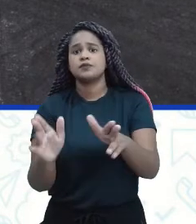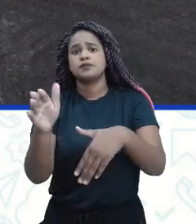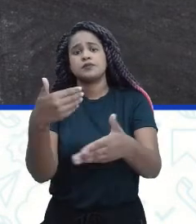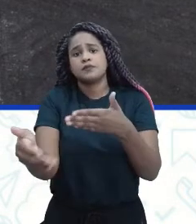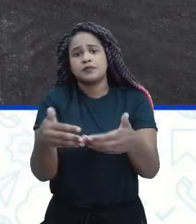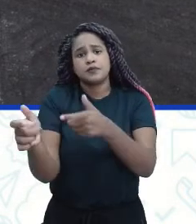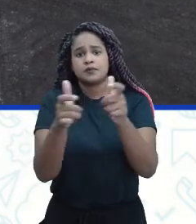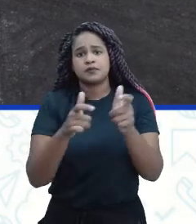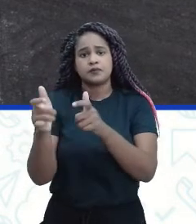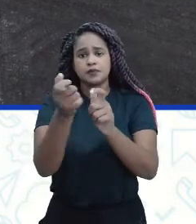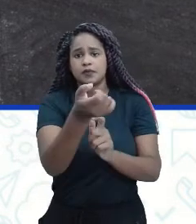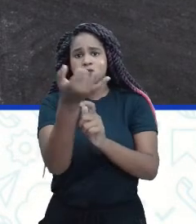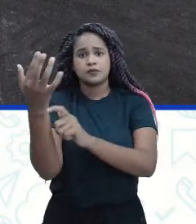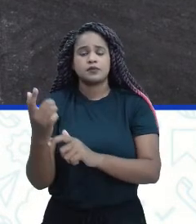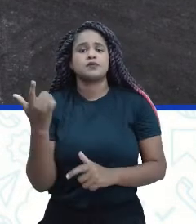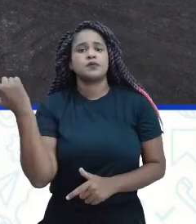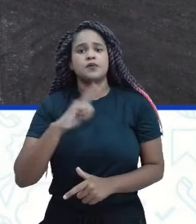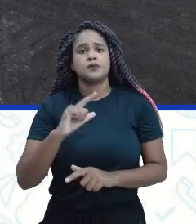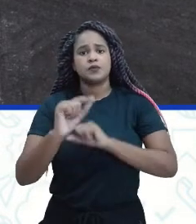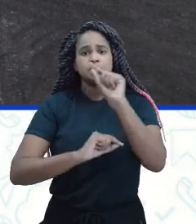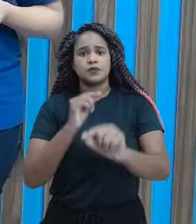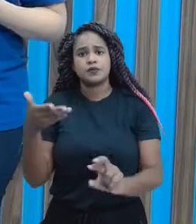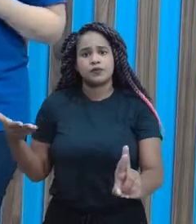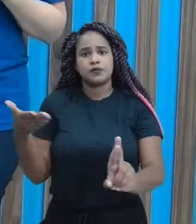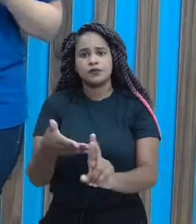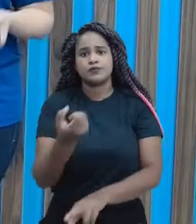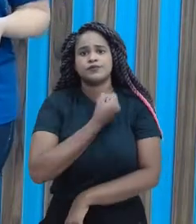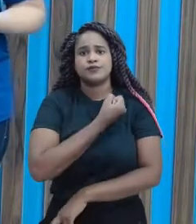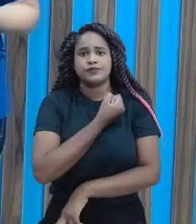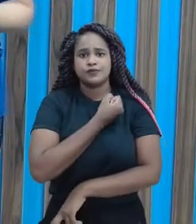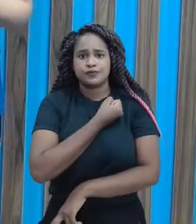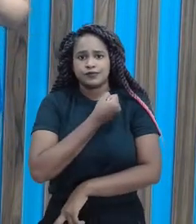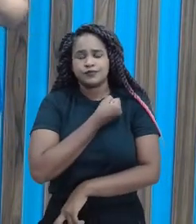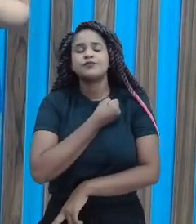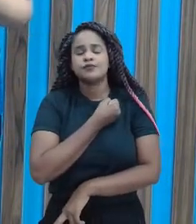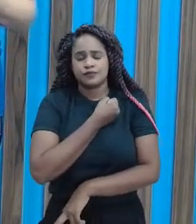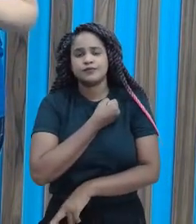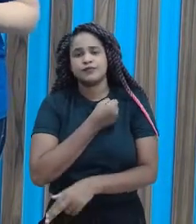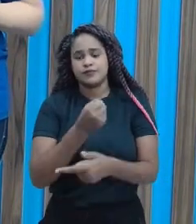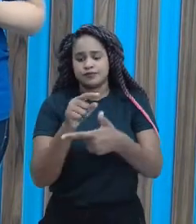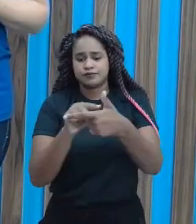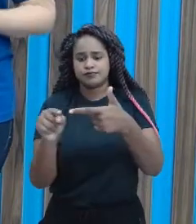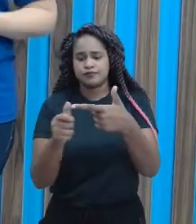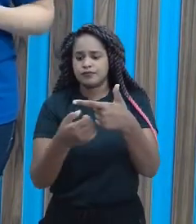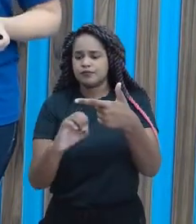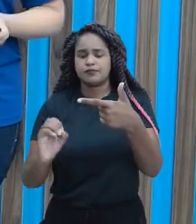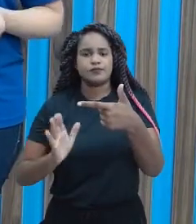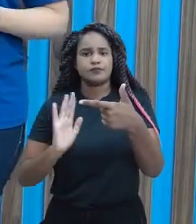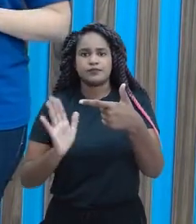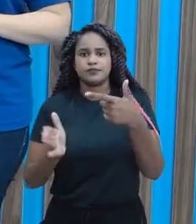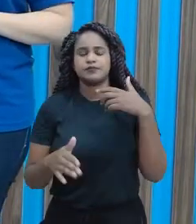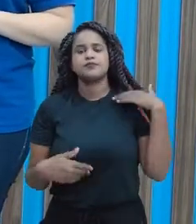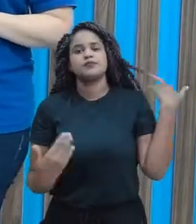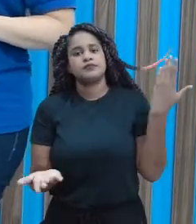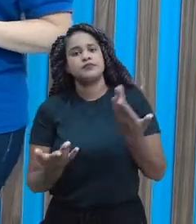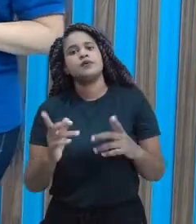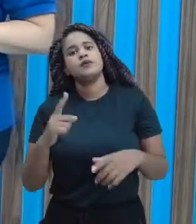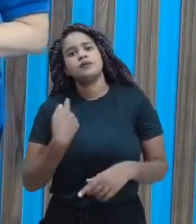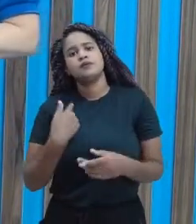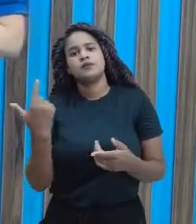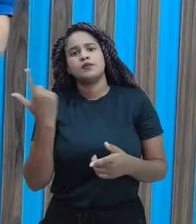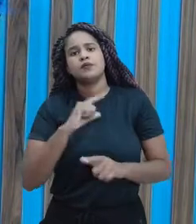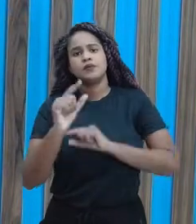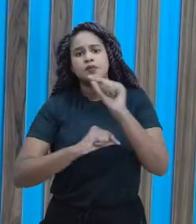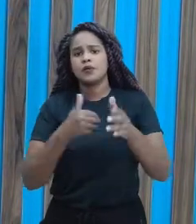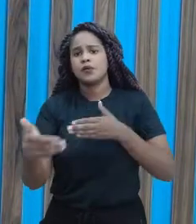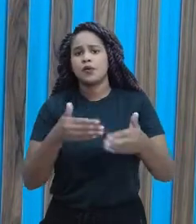essa quantidade, a gente vai ter aí essa referência de tamanho, né? A divisão foi feita em partes idênticas. Então, eu posso pegar